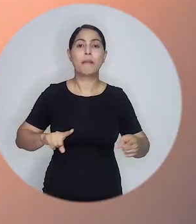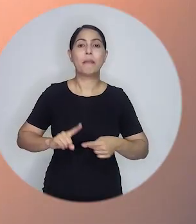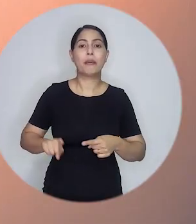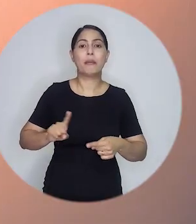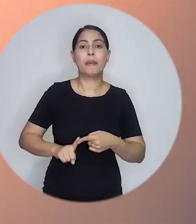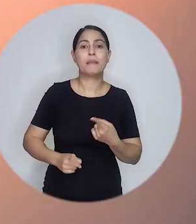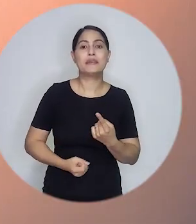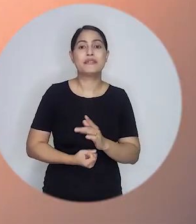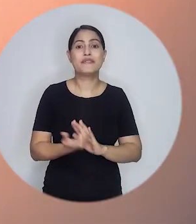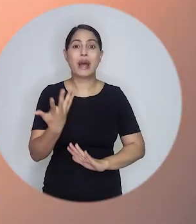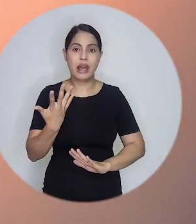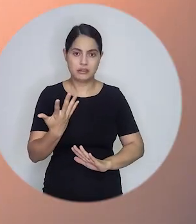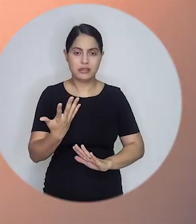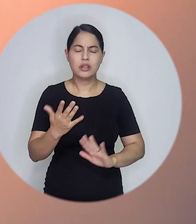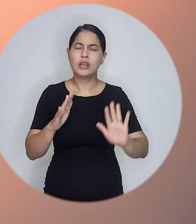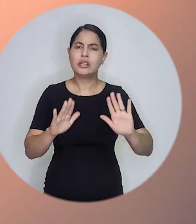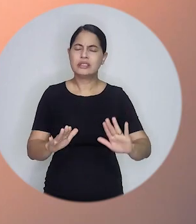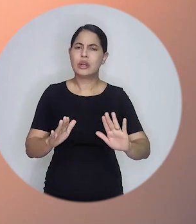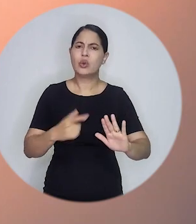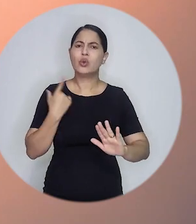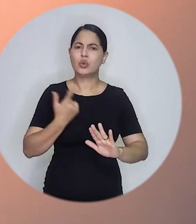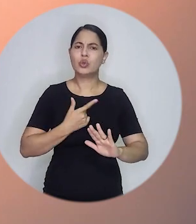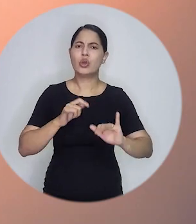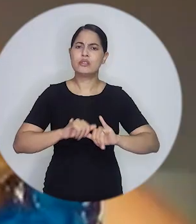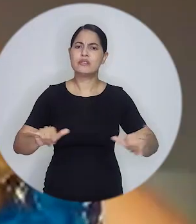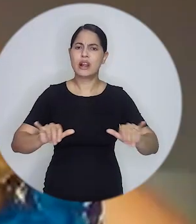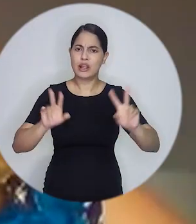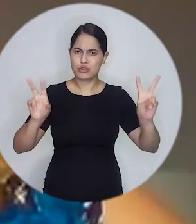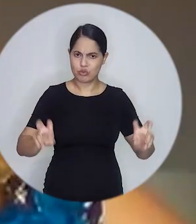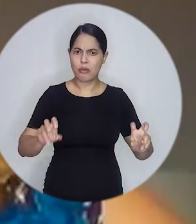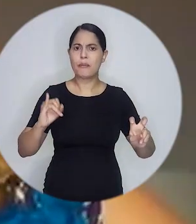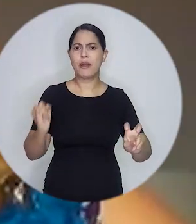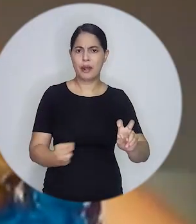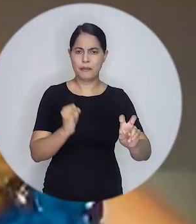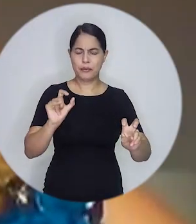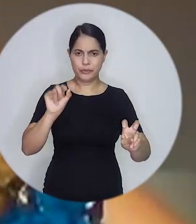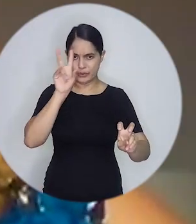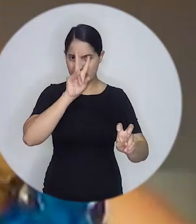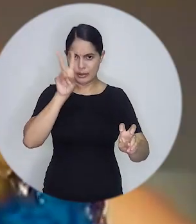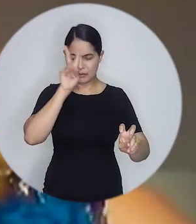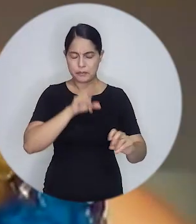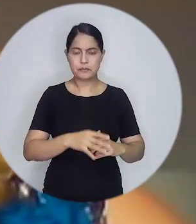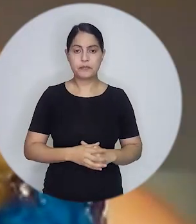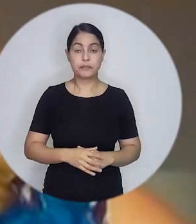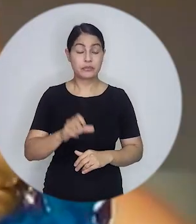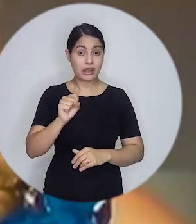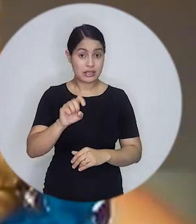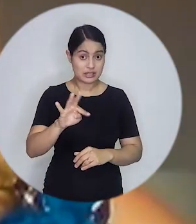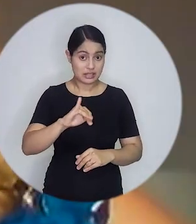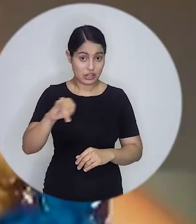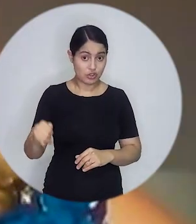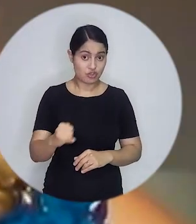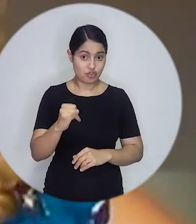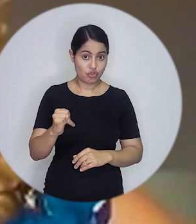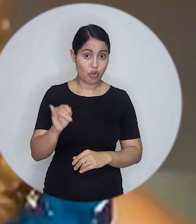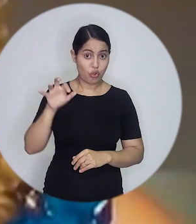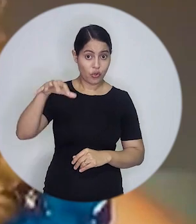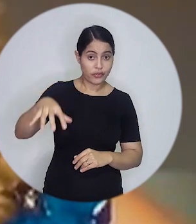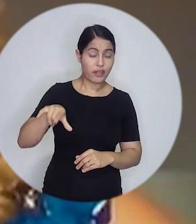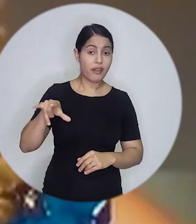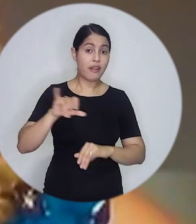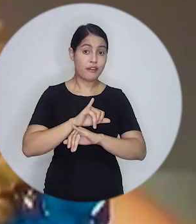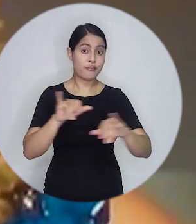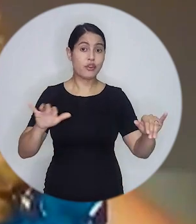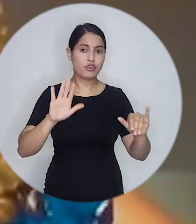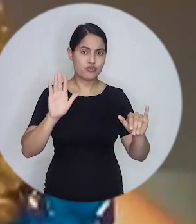são inúmeros. Uma coisa que eu acho que é bastante importante a gente lembrar é que a STJ reconhece,